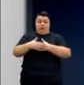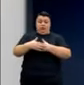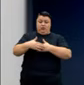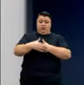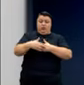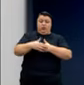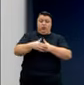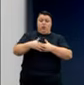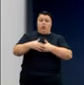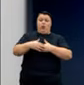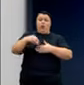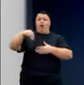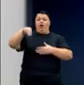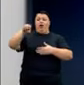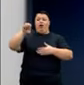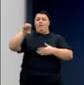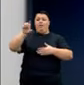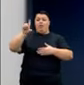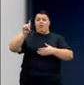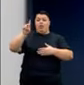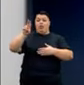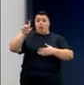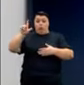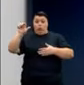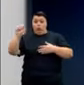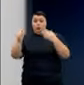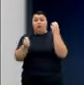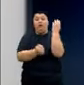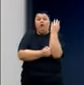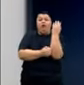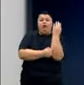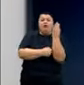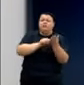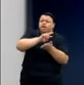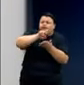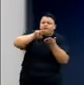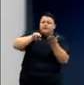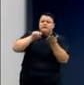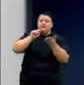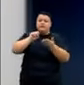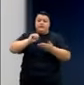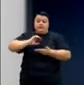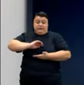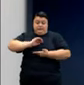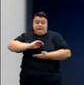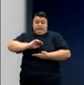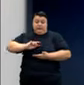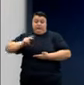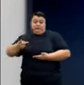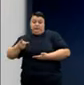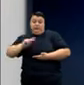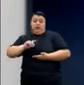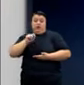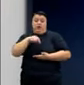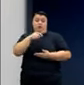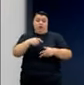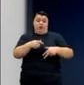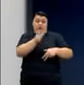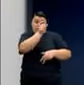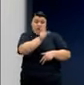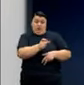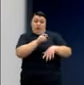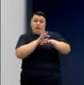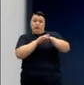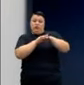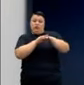óssea, ossos e córneas. Então, essa reposição é de uma pessoa doente, que é o receptor,